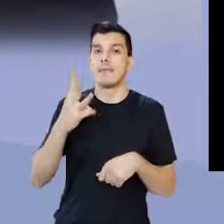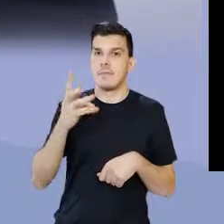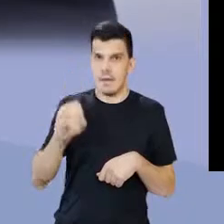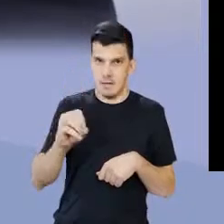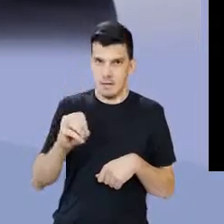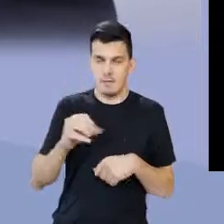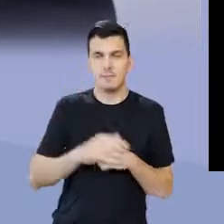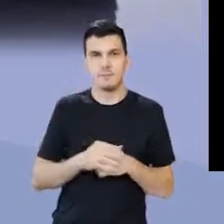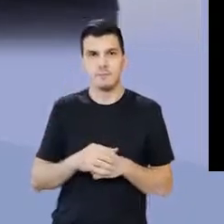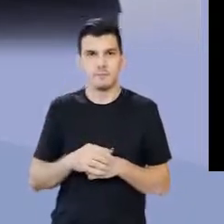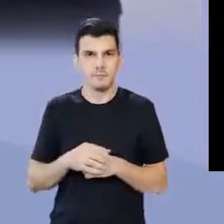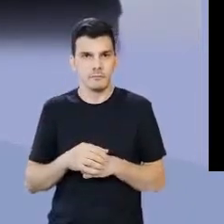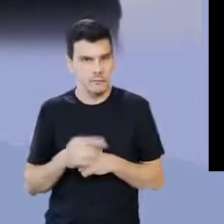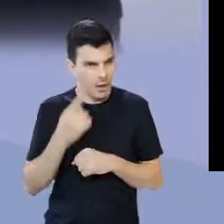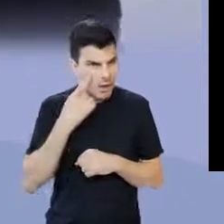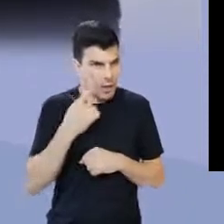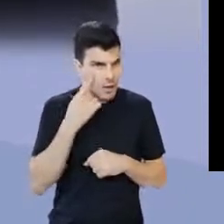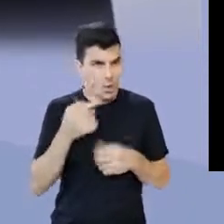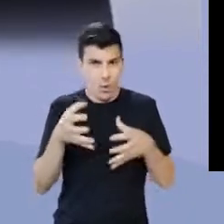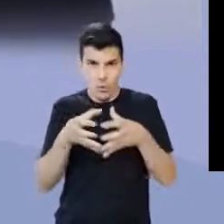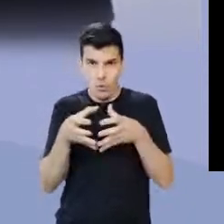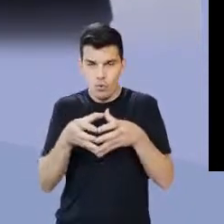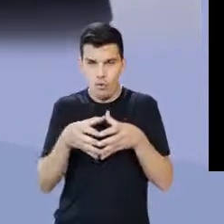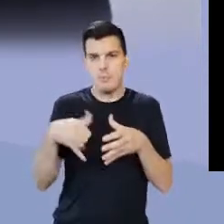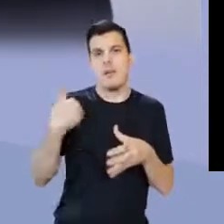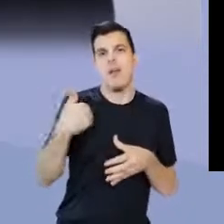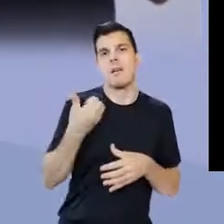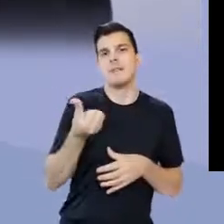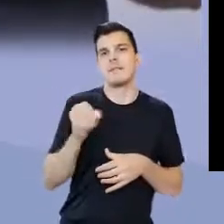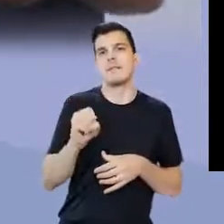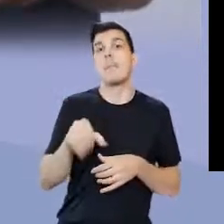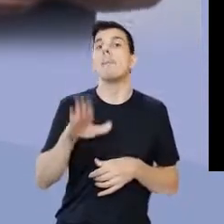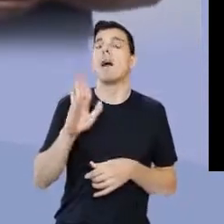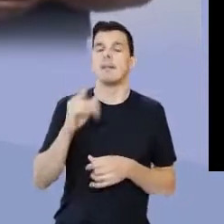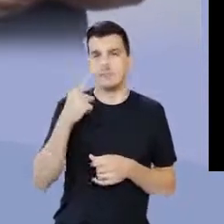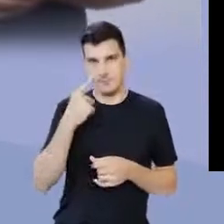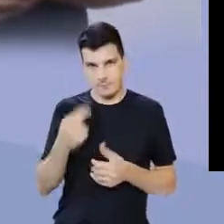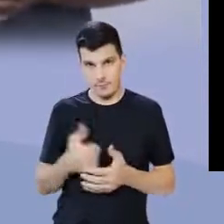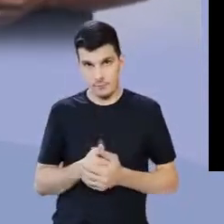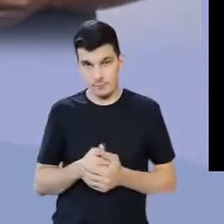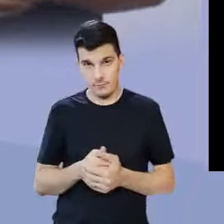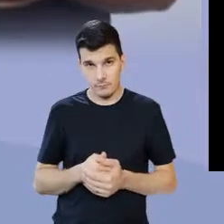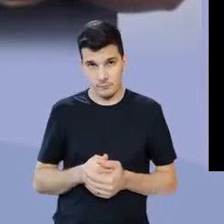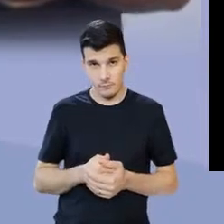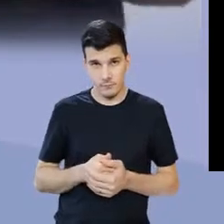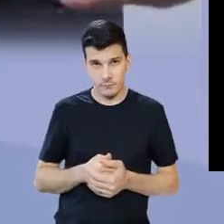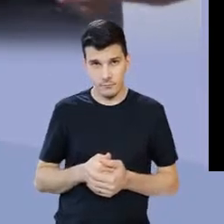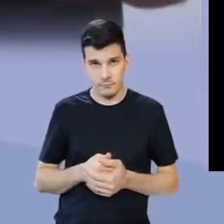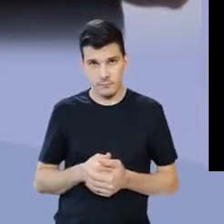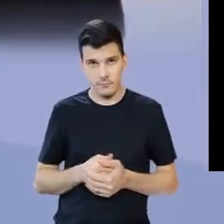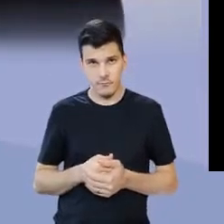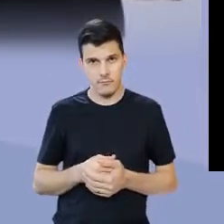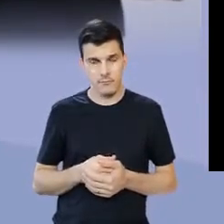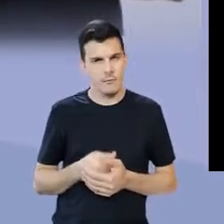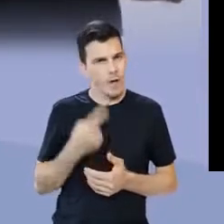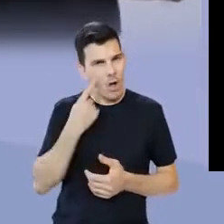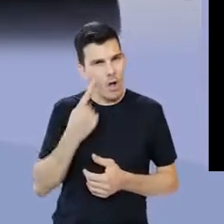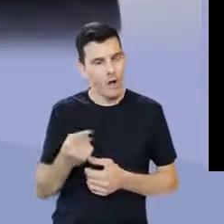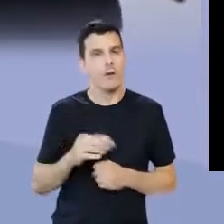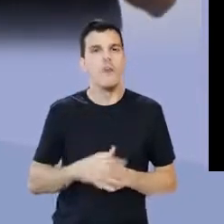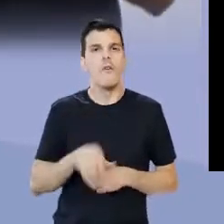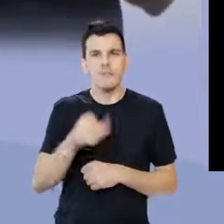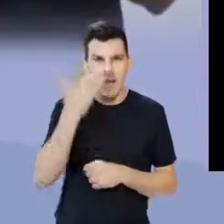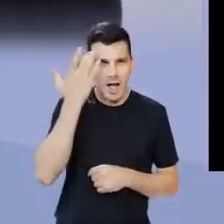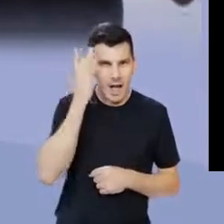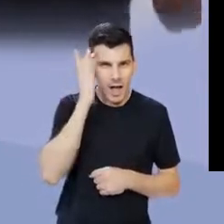em Esparta, que eram os chamados da Gerúsia, ele tinha que ter 60 anos. Meu aluno, sem decorar,